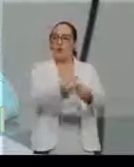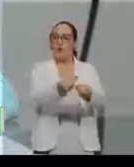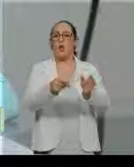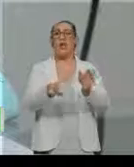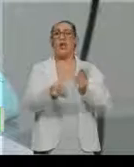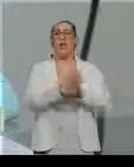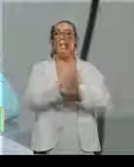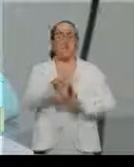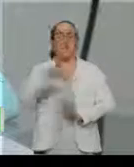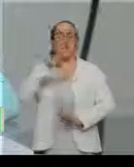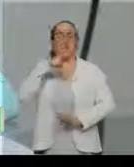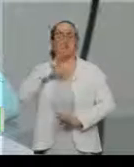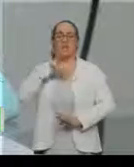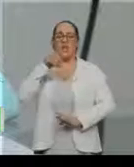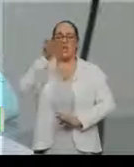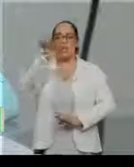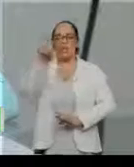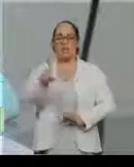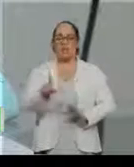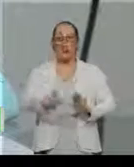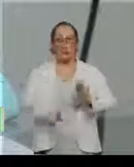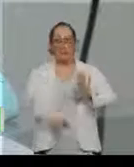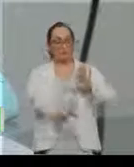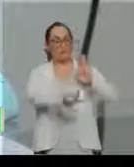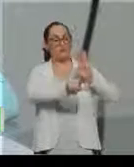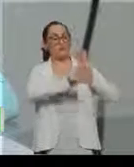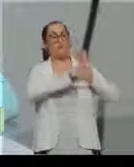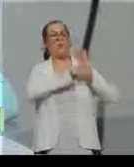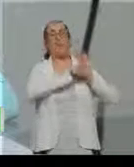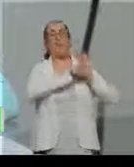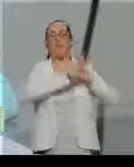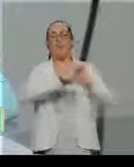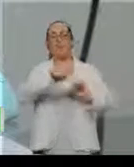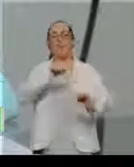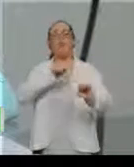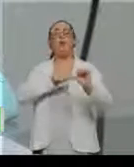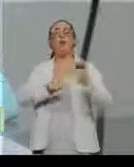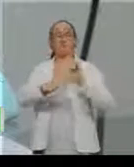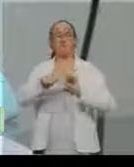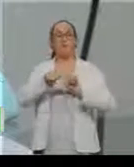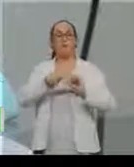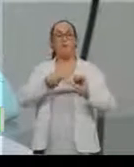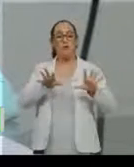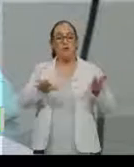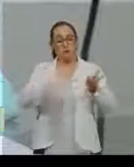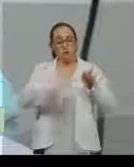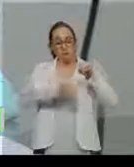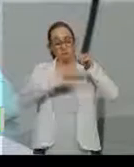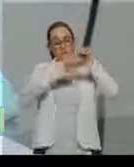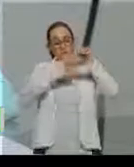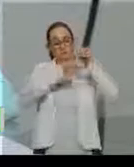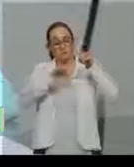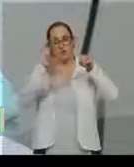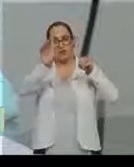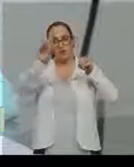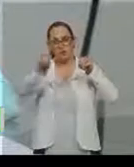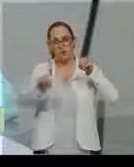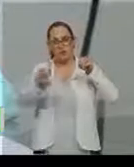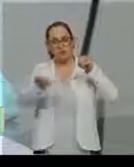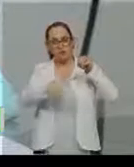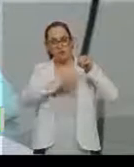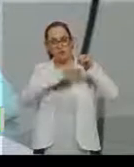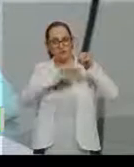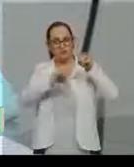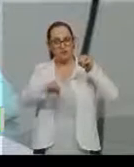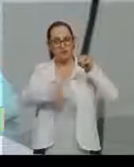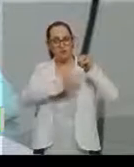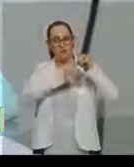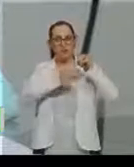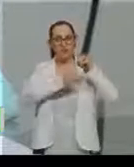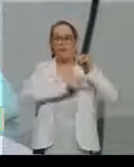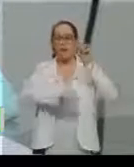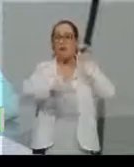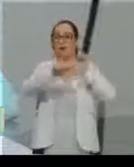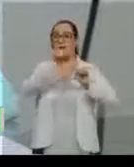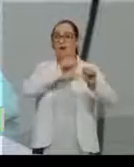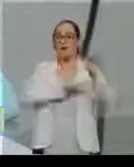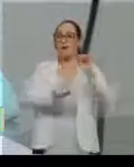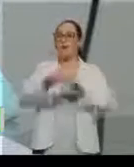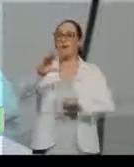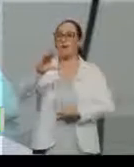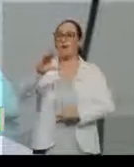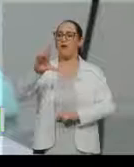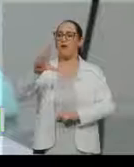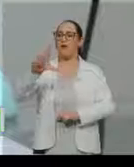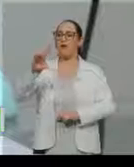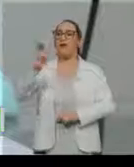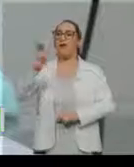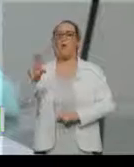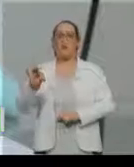legalizar, né, esses direitos, ele vai fazer essa consolidação das leis trabalhistas, sim, né, é no governo de Vargas, isso a gente não tem como dizer que